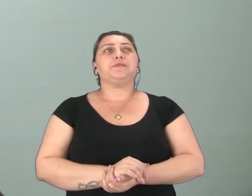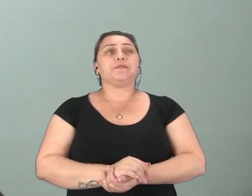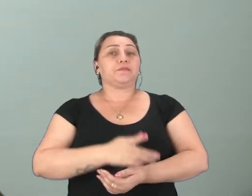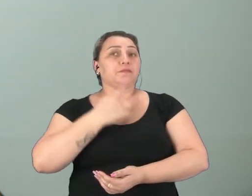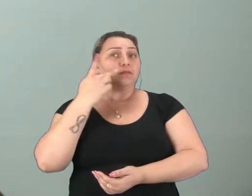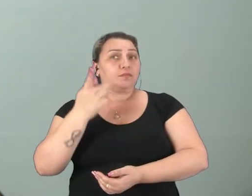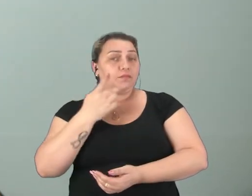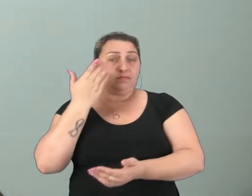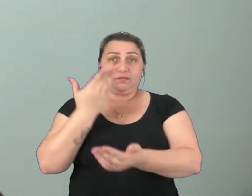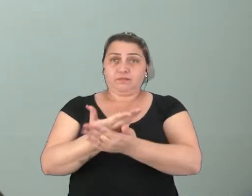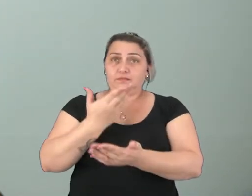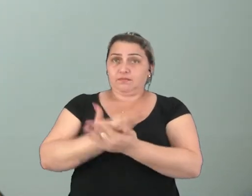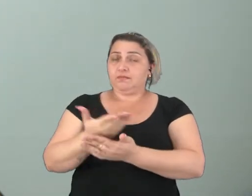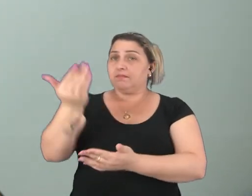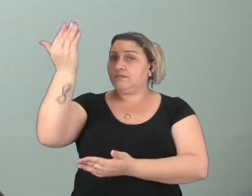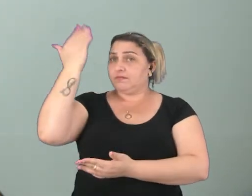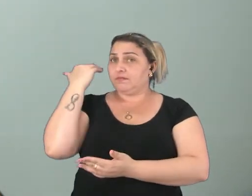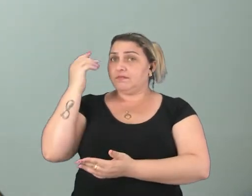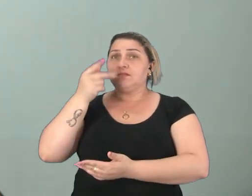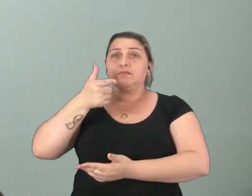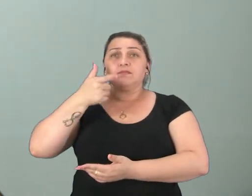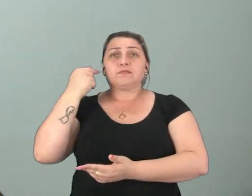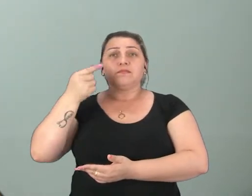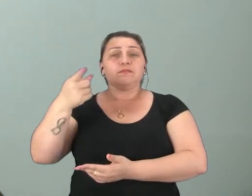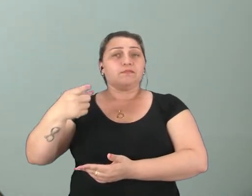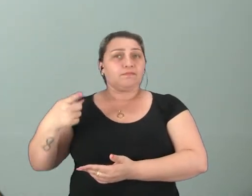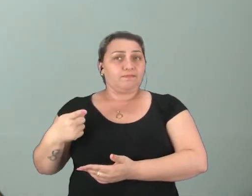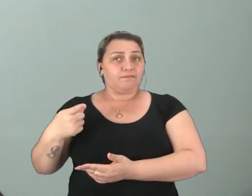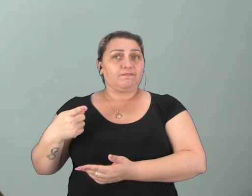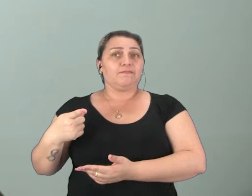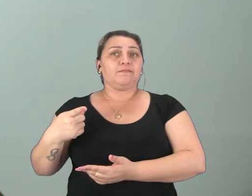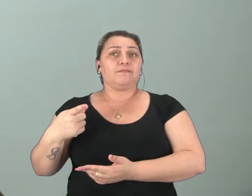Eu falava na aula anterior que o ratinho se